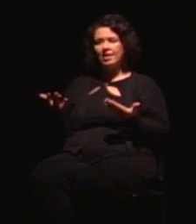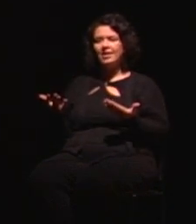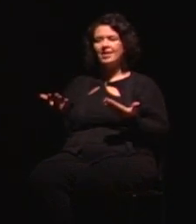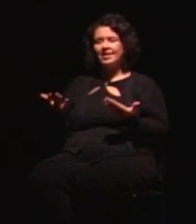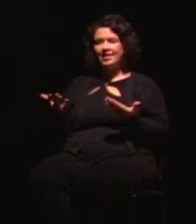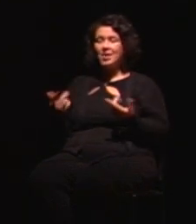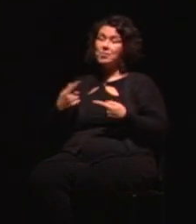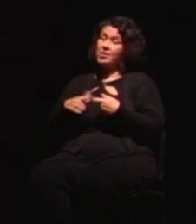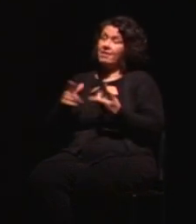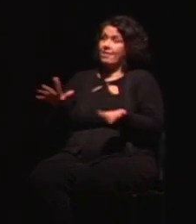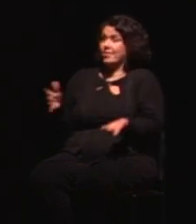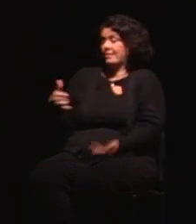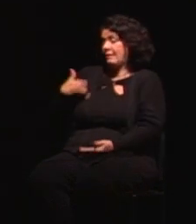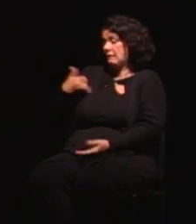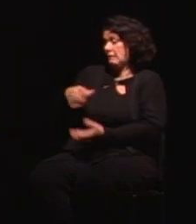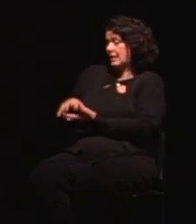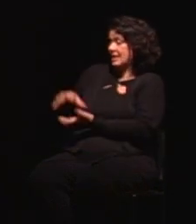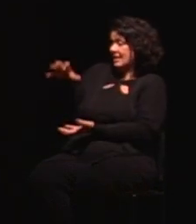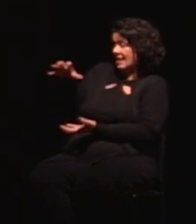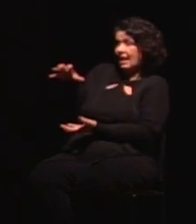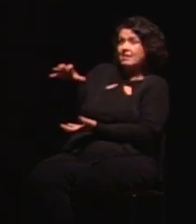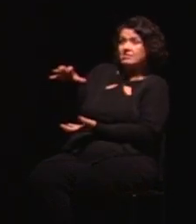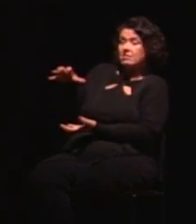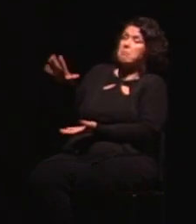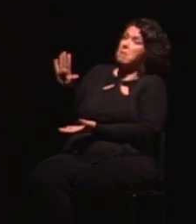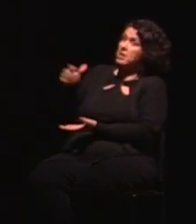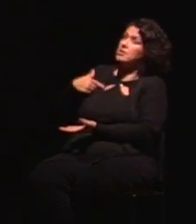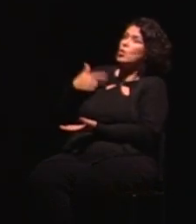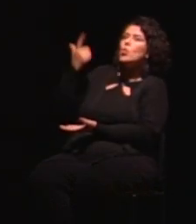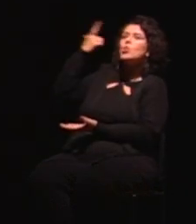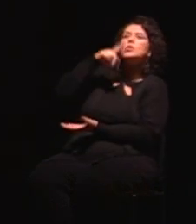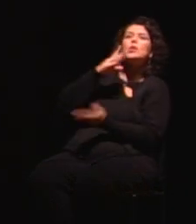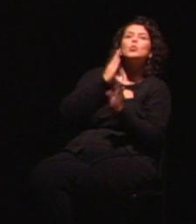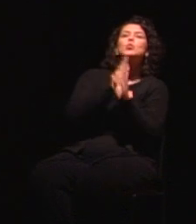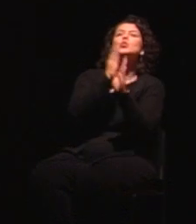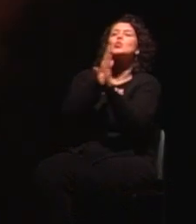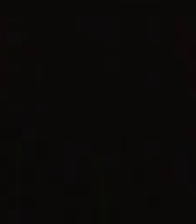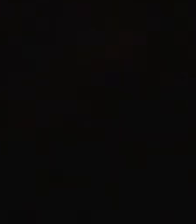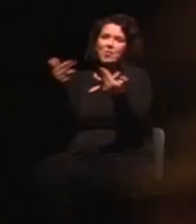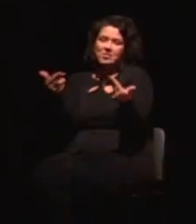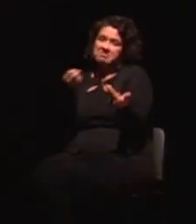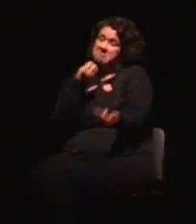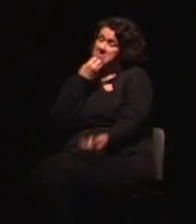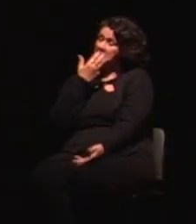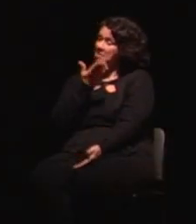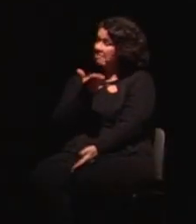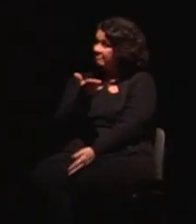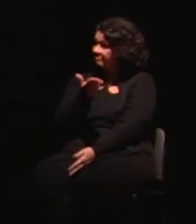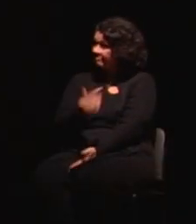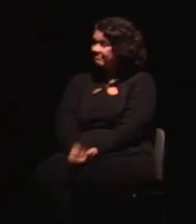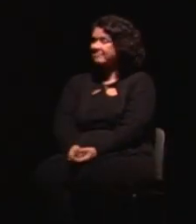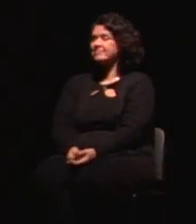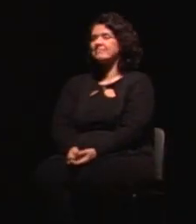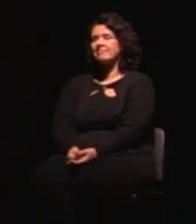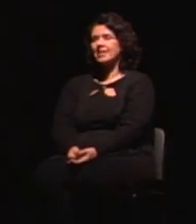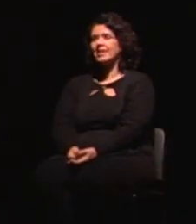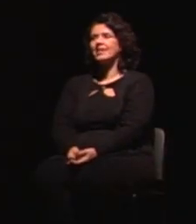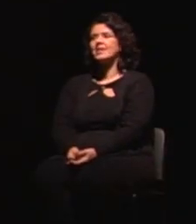Nessa idade, ainda descobrindo coisas. Né? Muito bom. Mas eu acho